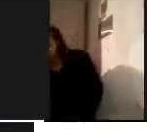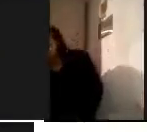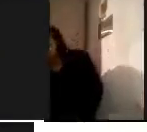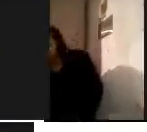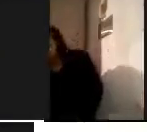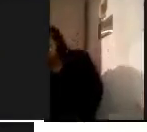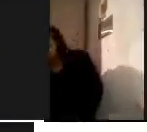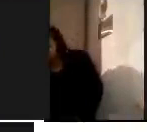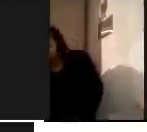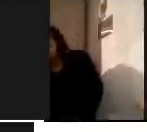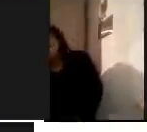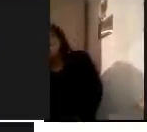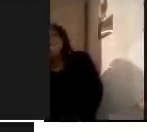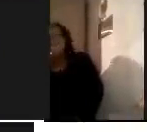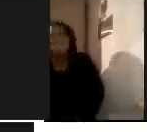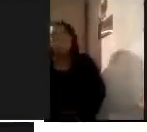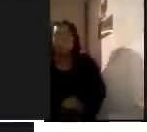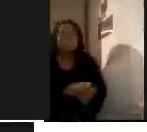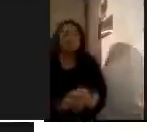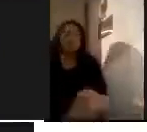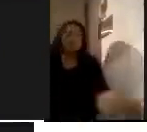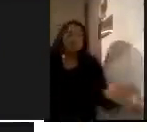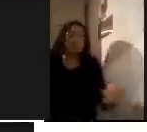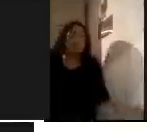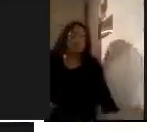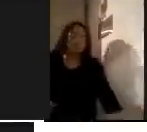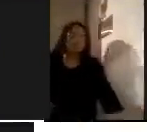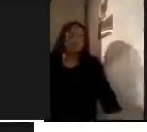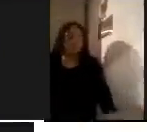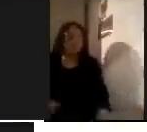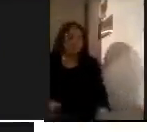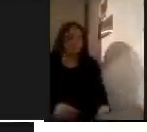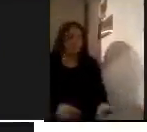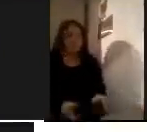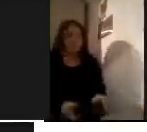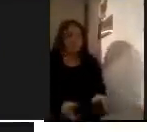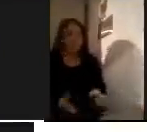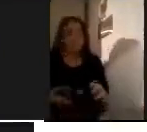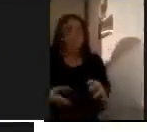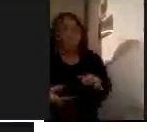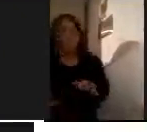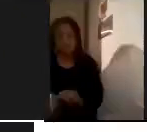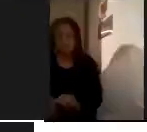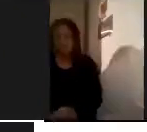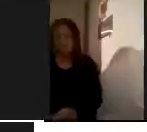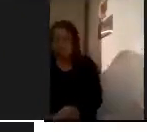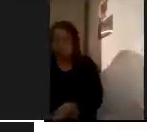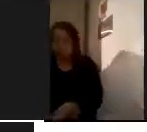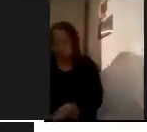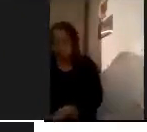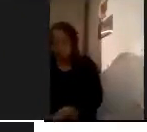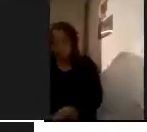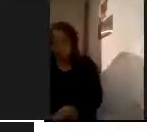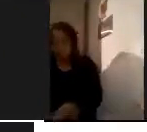vida extrauterina. Então, eles acabam ficando muito mais sensíveis às infecções e o sistema